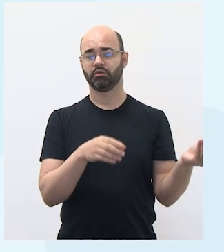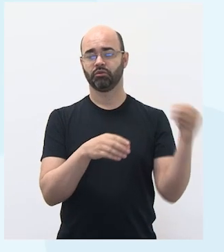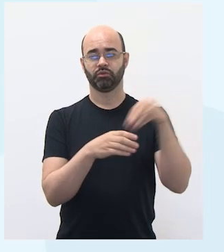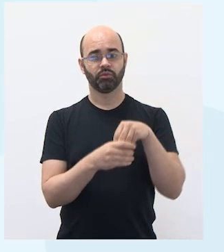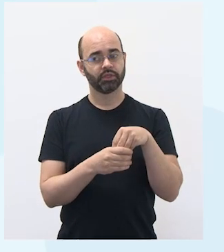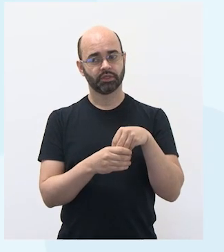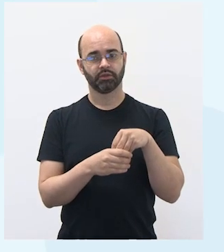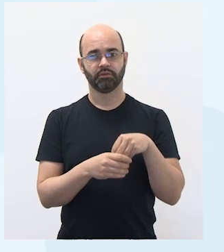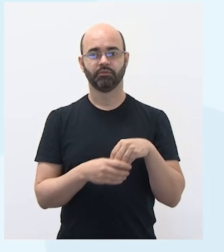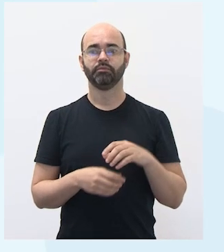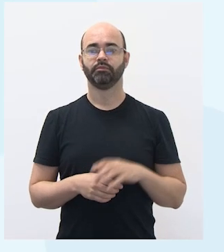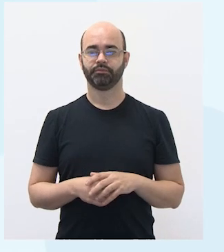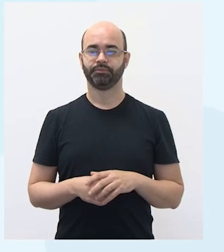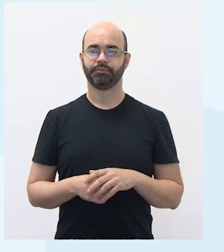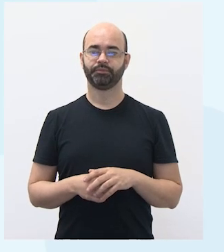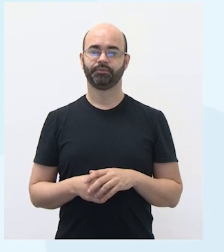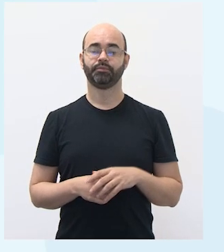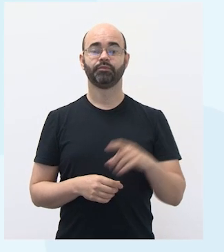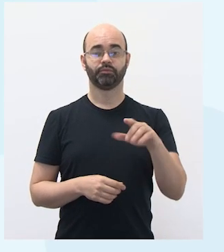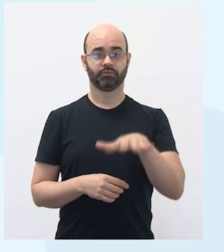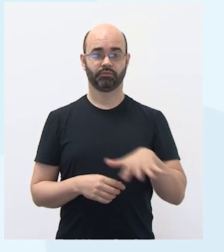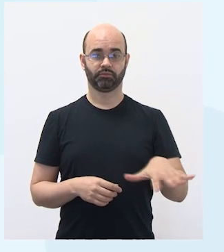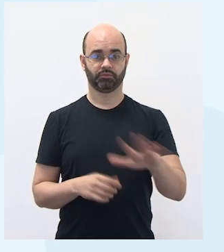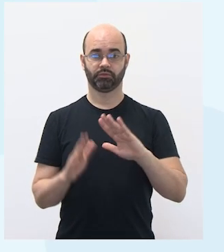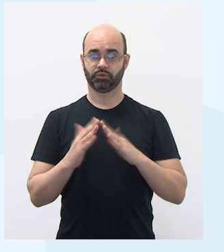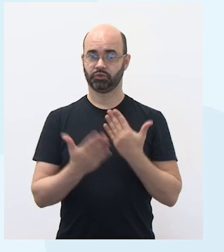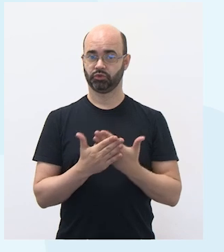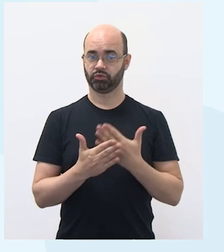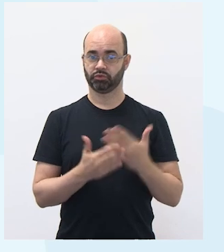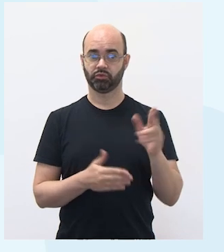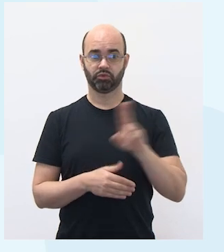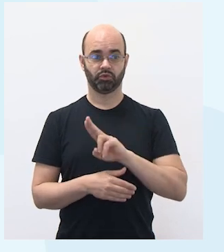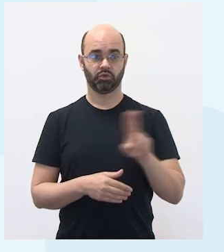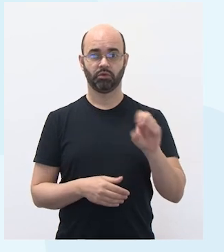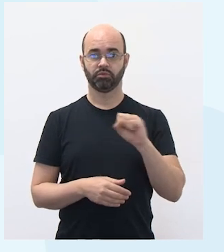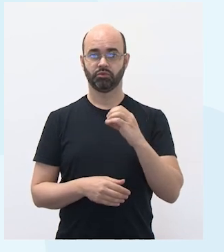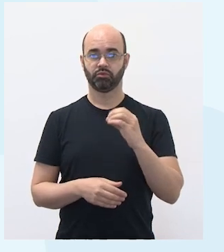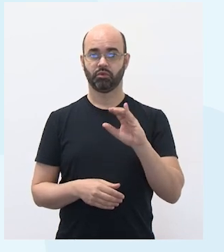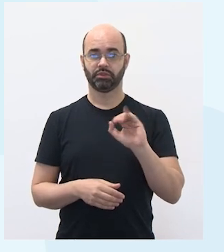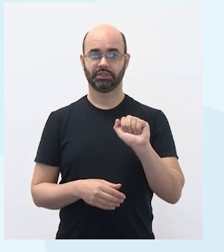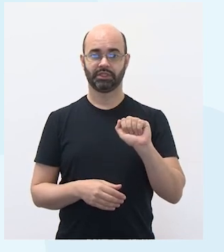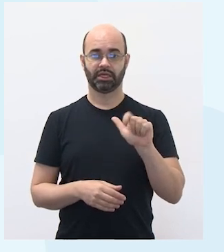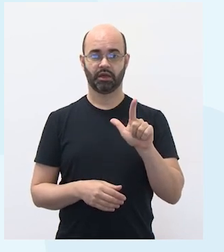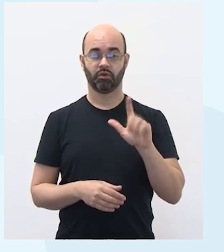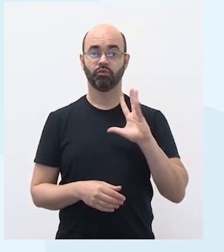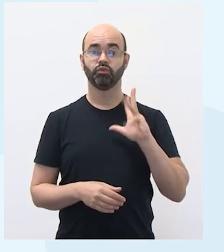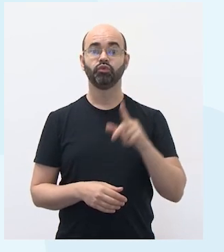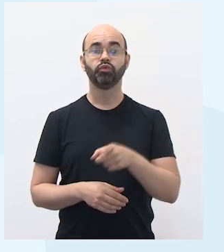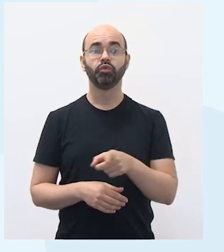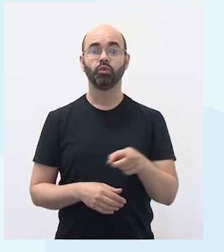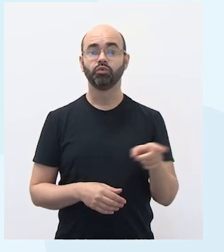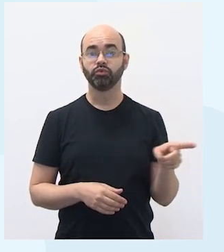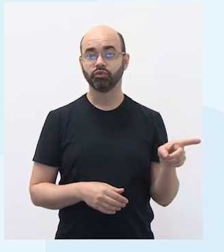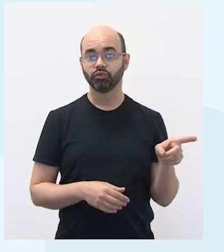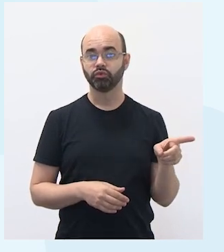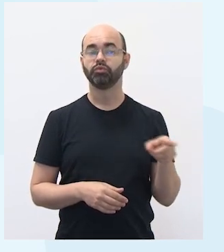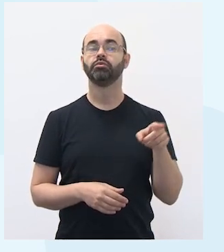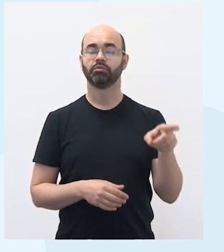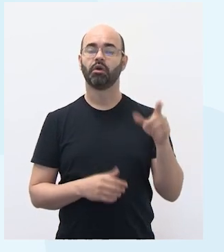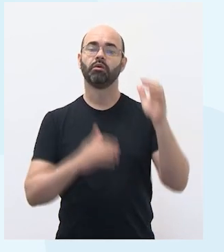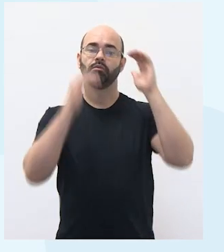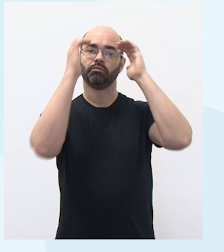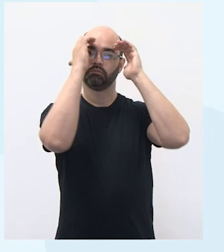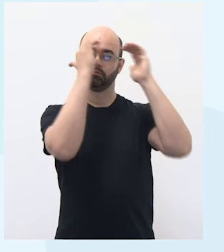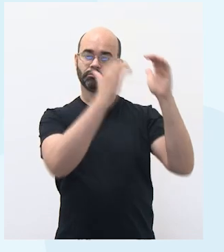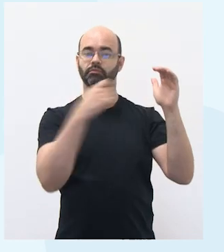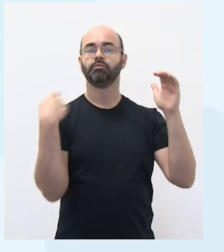Então, no âmbito escolar, todos e todas os estudantes que utilizam nome social, eles devem ser ouvidos, devem